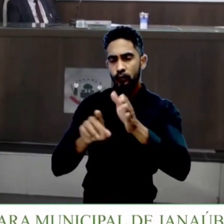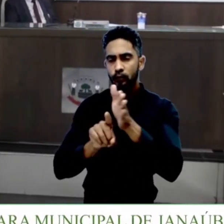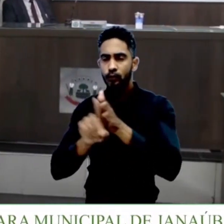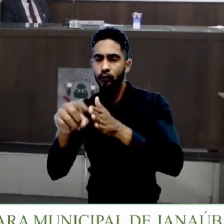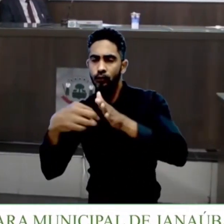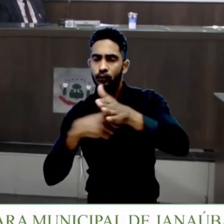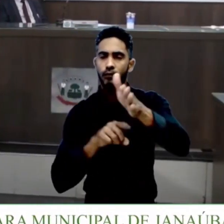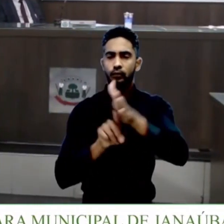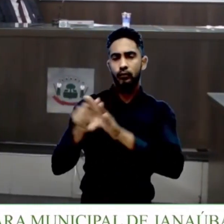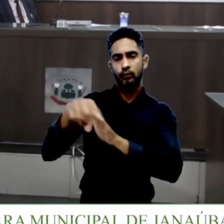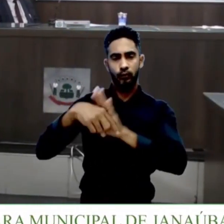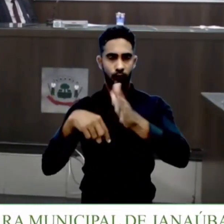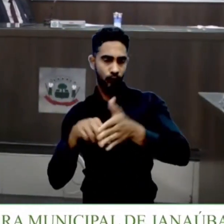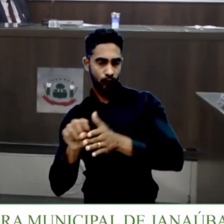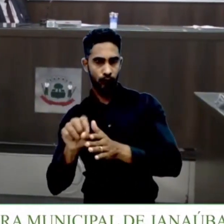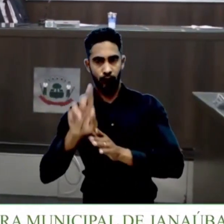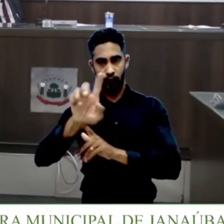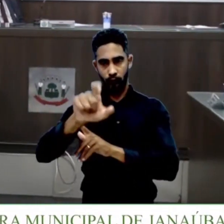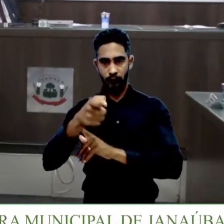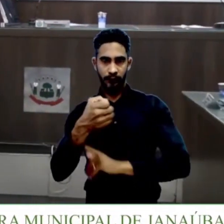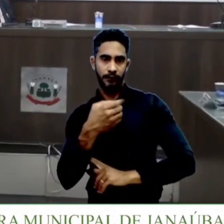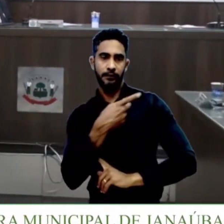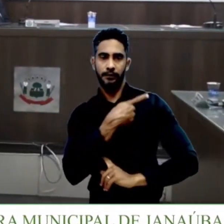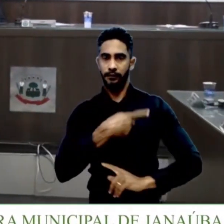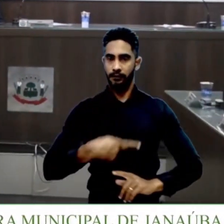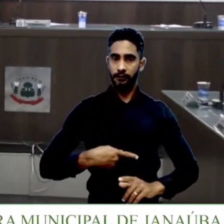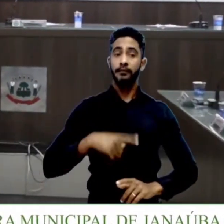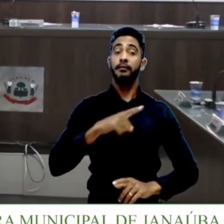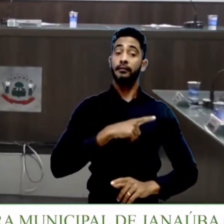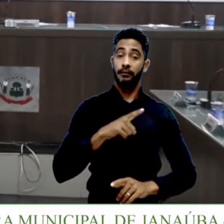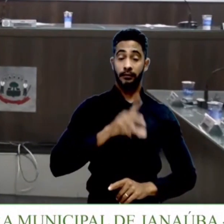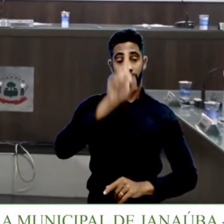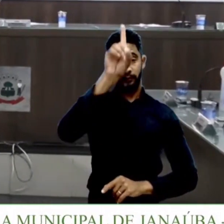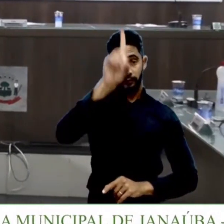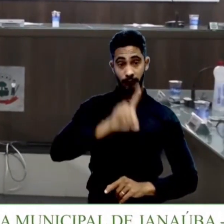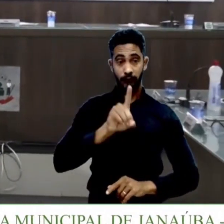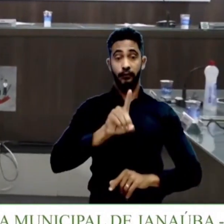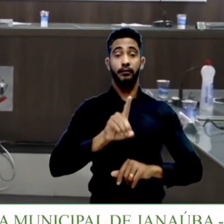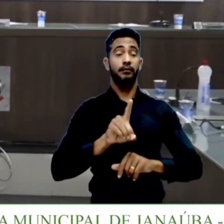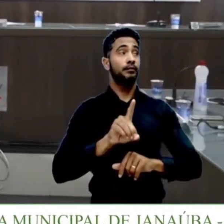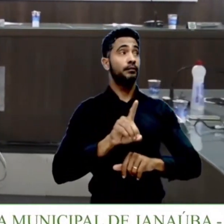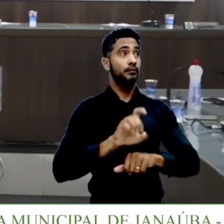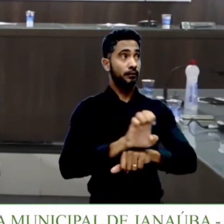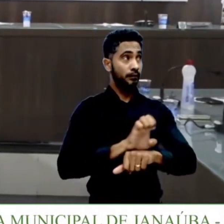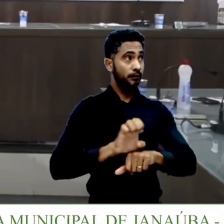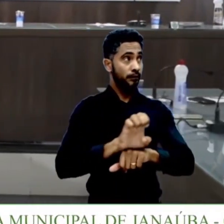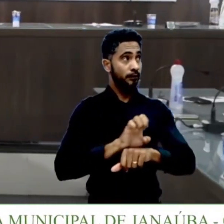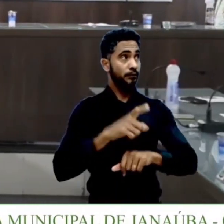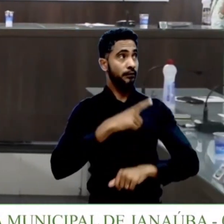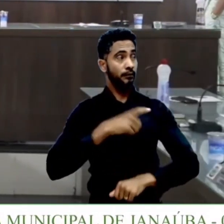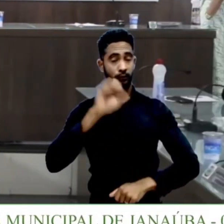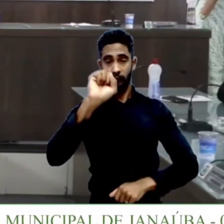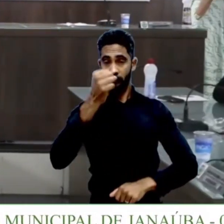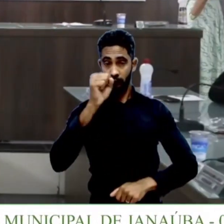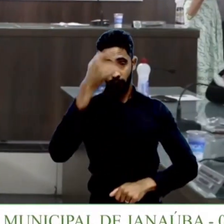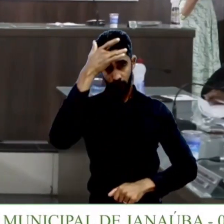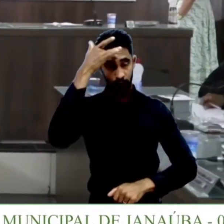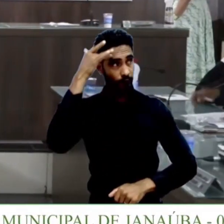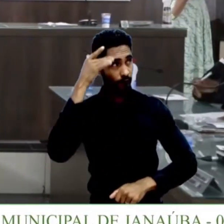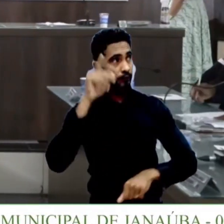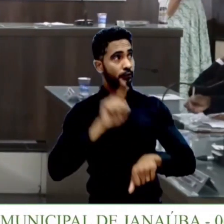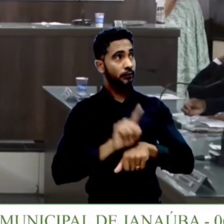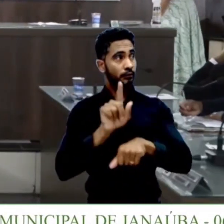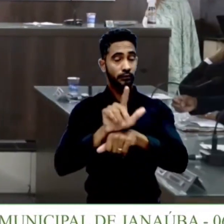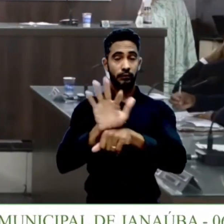pelos nossos ex-presidentes, a Diretoria Executiva, que é formada por 8 fruticultores, o Conselho